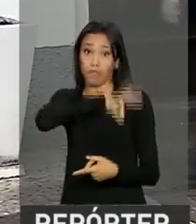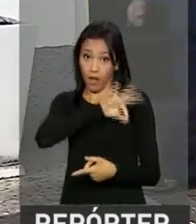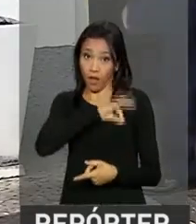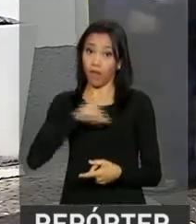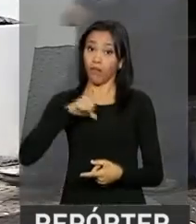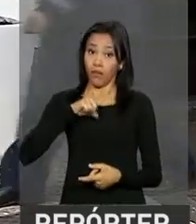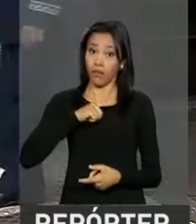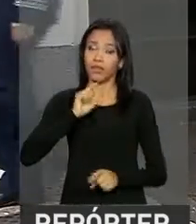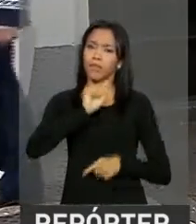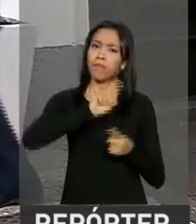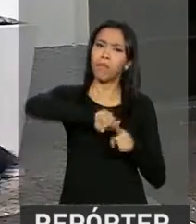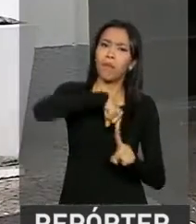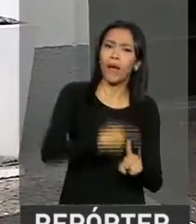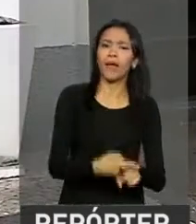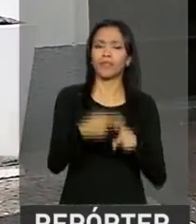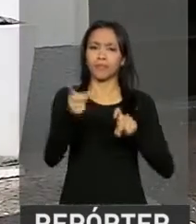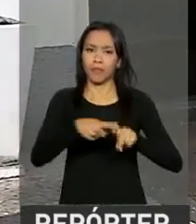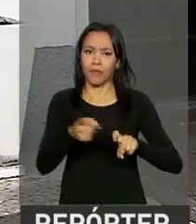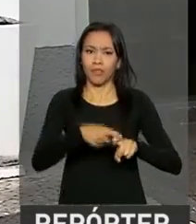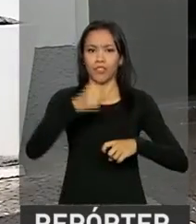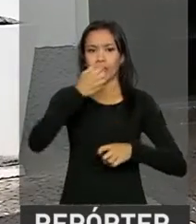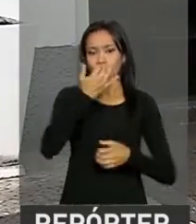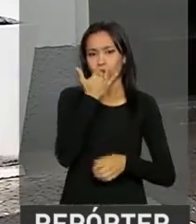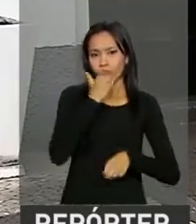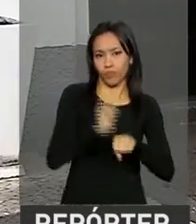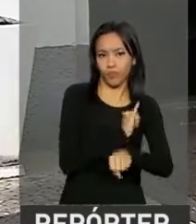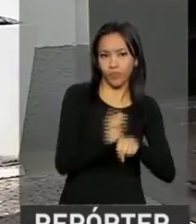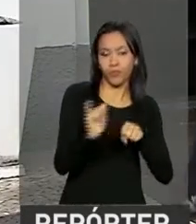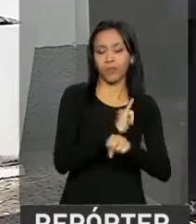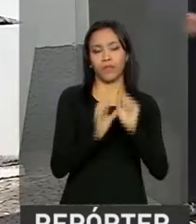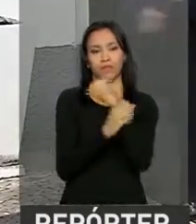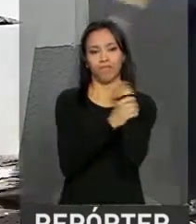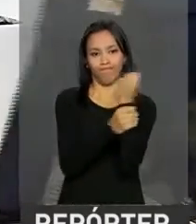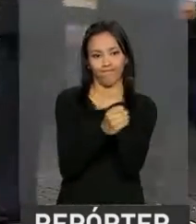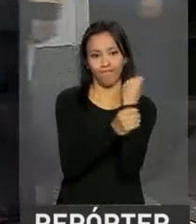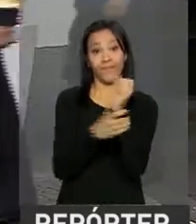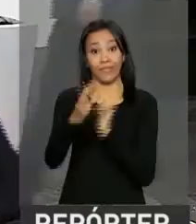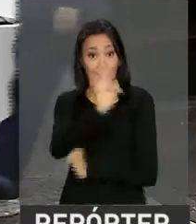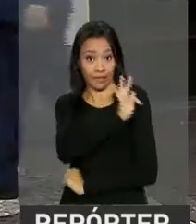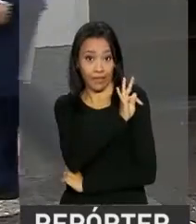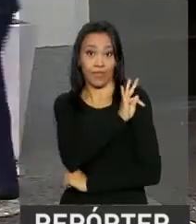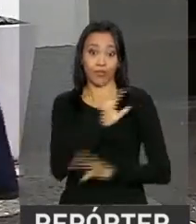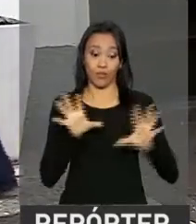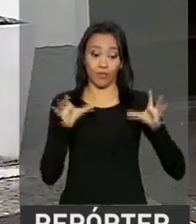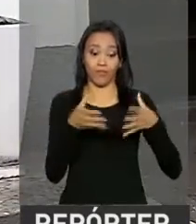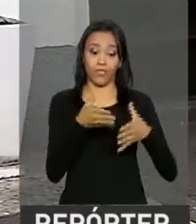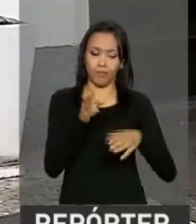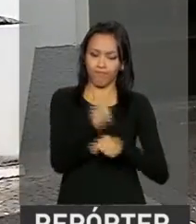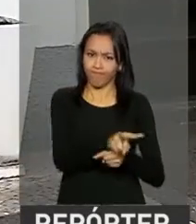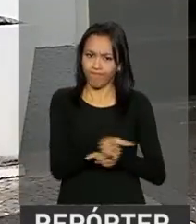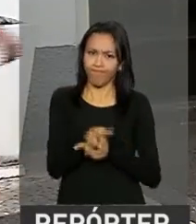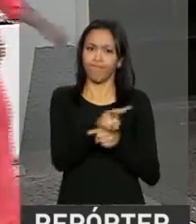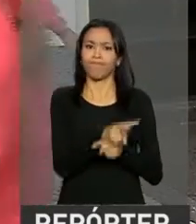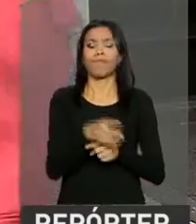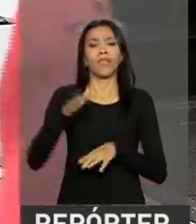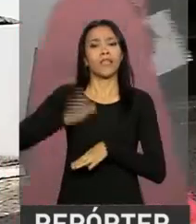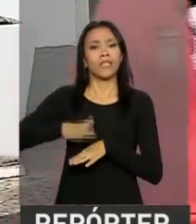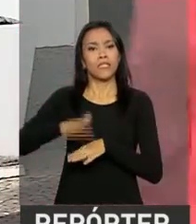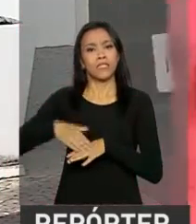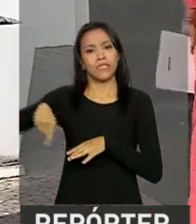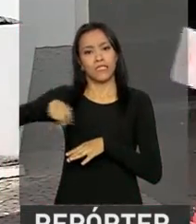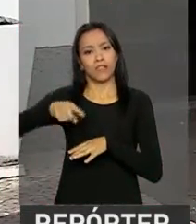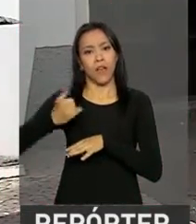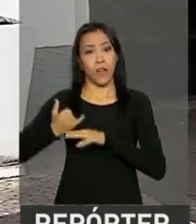eles são acompanhados por nutricionistas técnicos e fisioterapeutas e segundo o ministro da defesa os investimentos no desenvolvimento